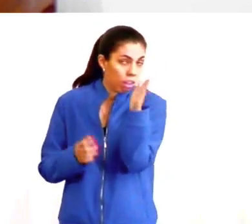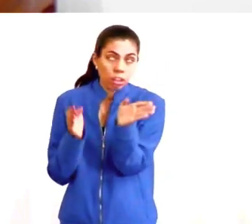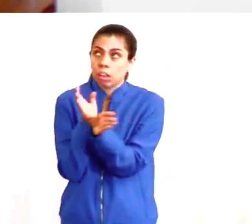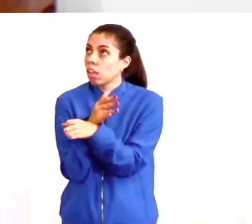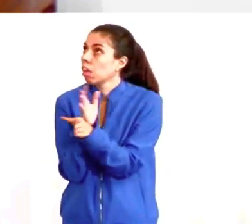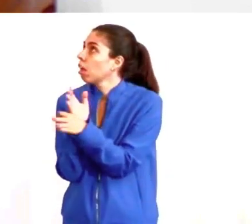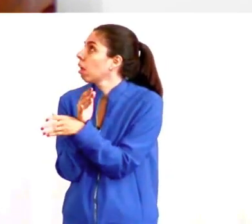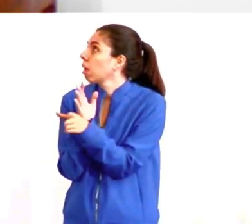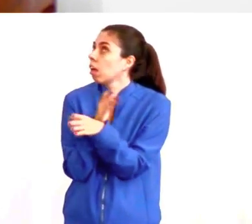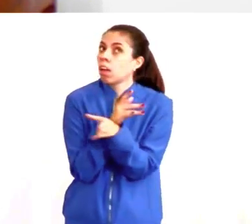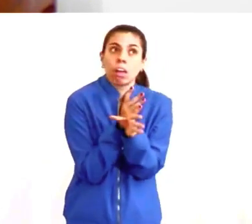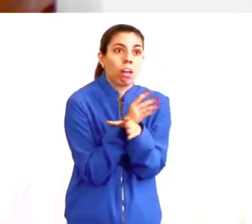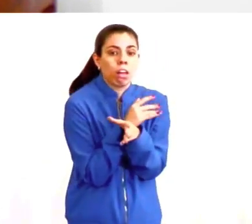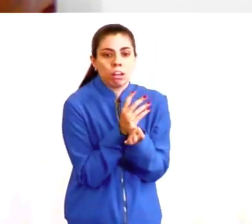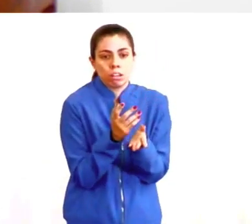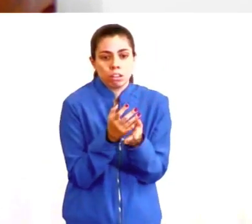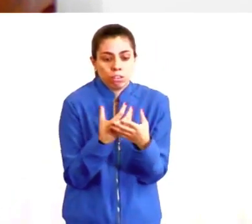ajuda.